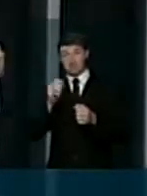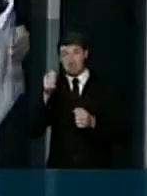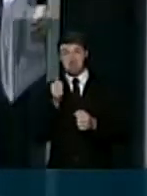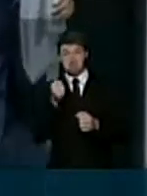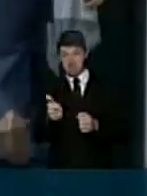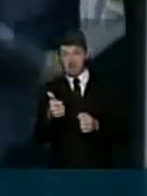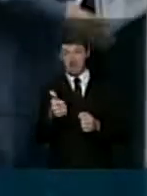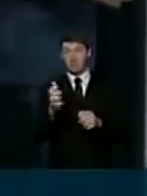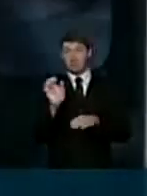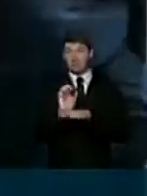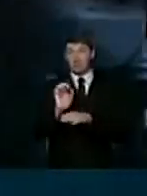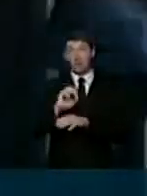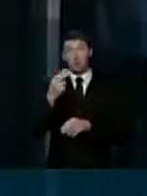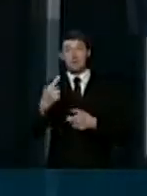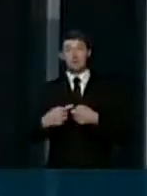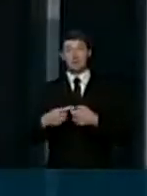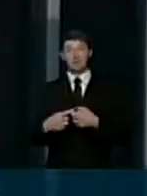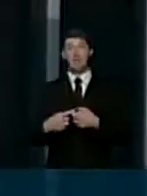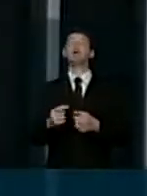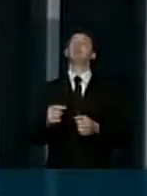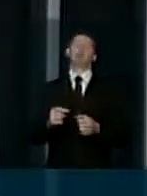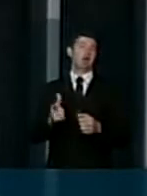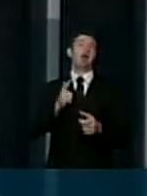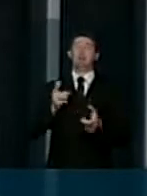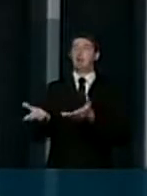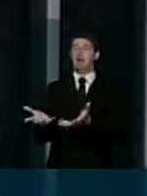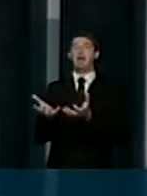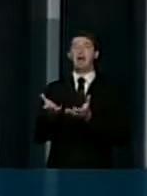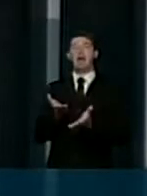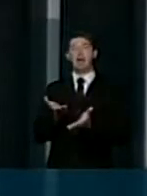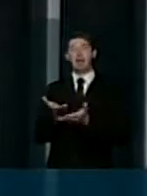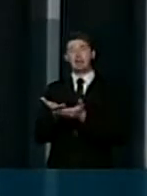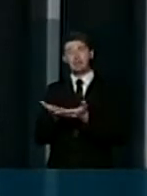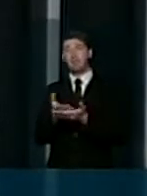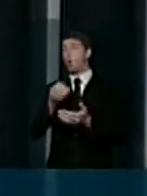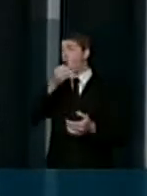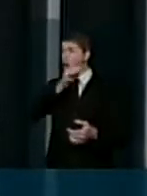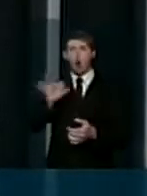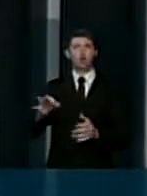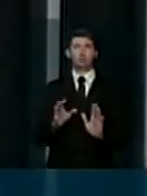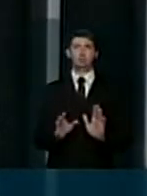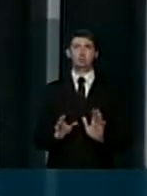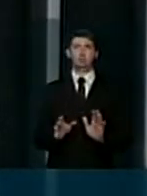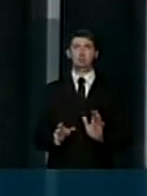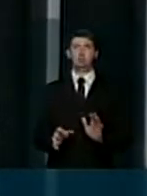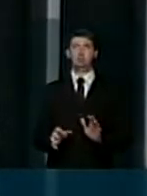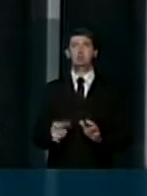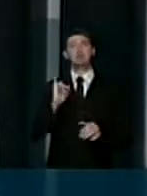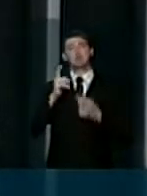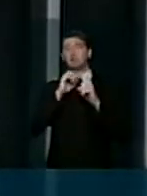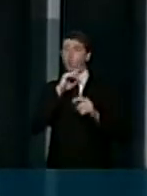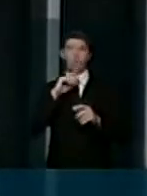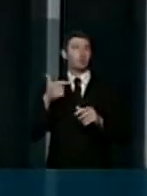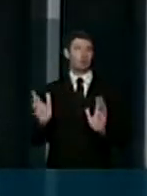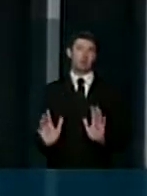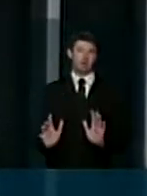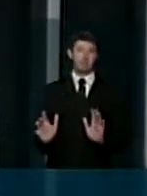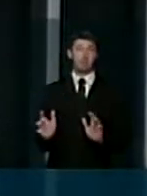município, pelo Estado, ele atende verdadeiramente a população. Nós tivemos em Rio Negrinho, quando fui prefeito, foi o primeiro